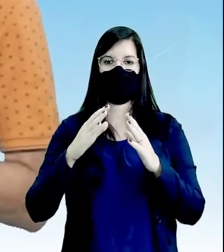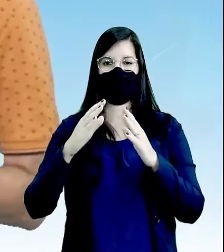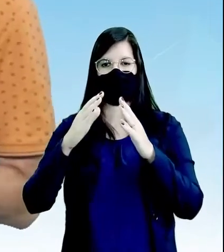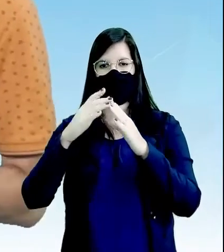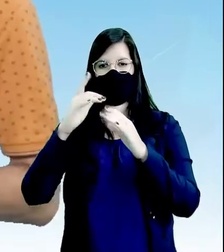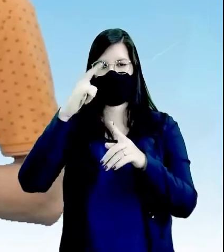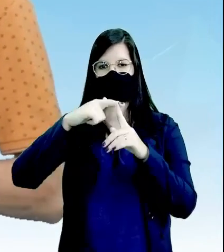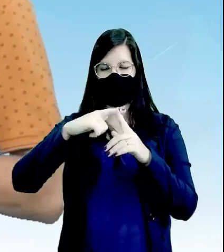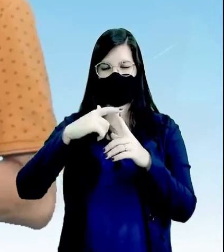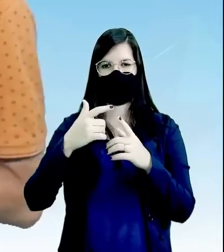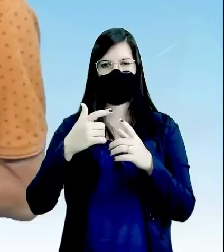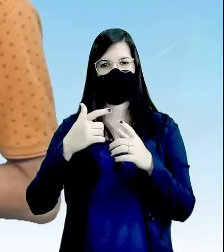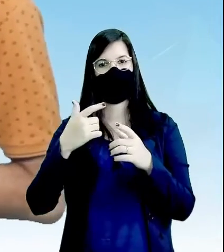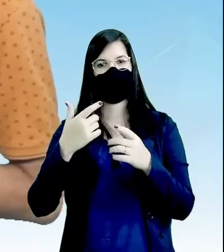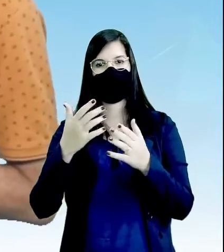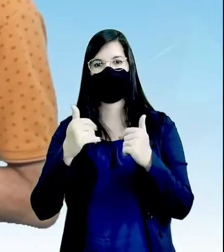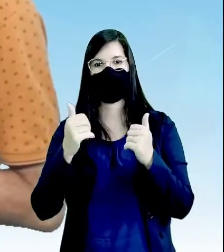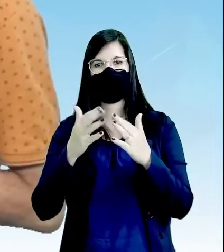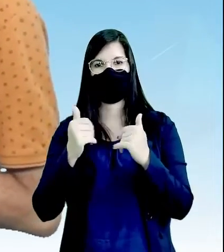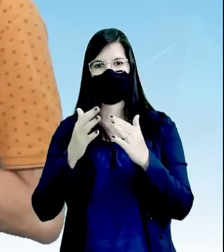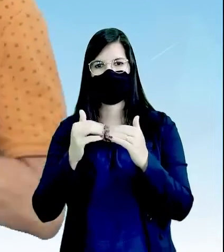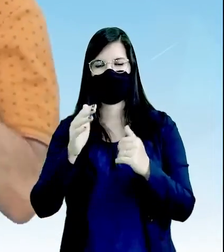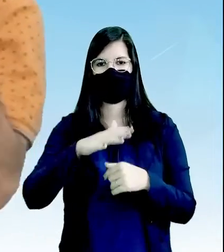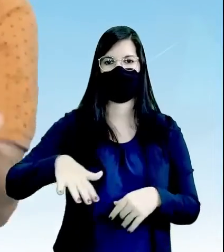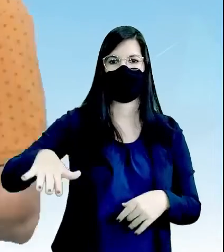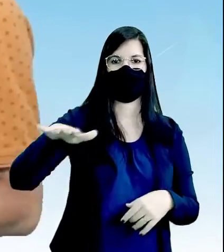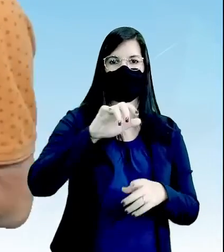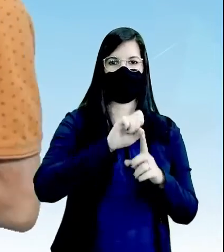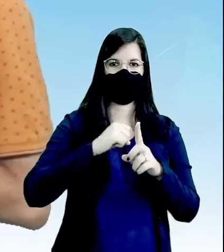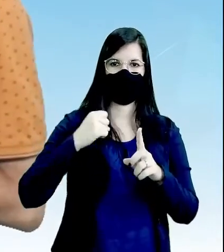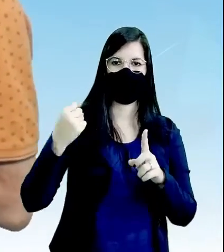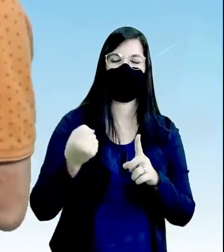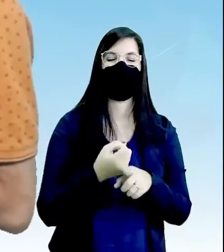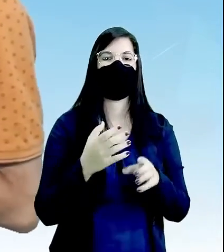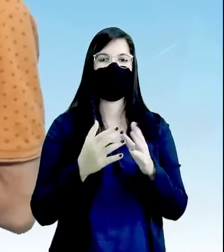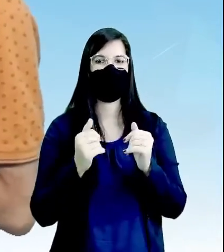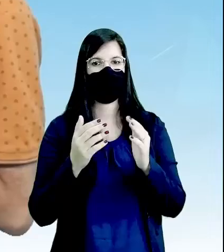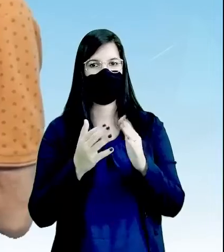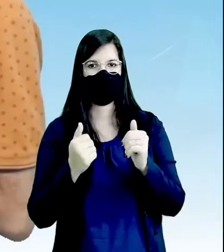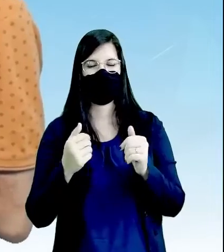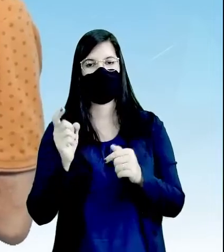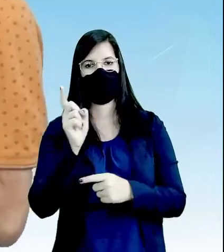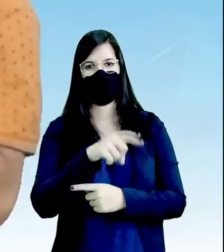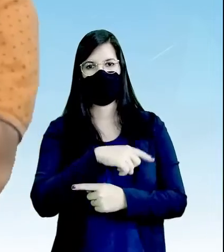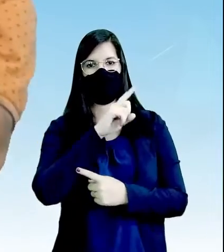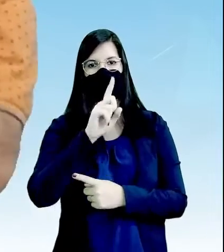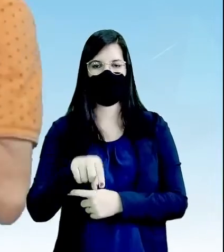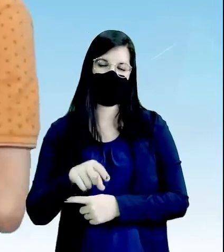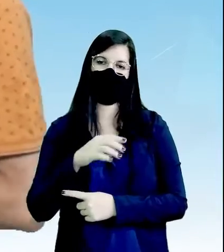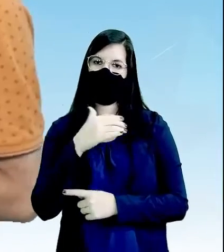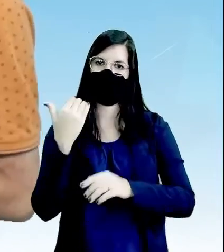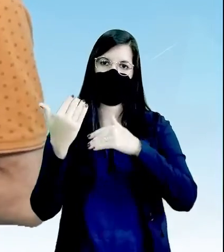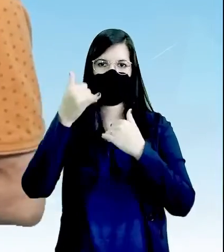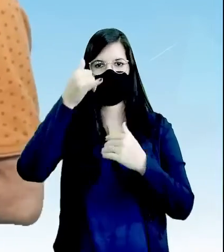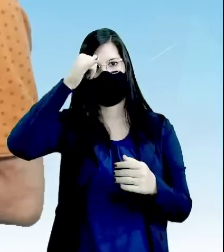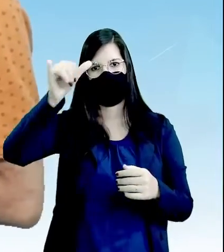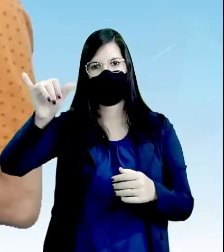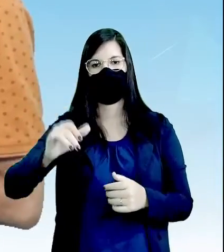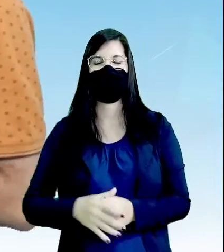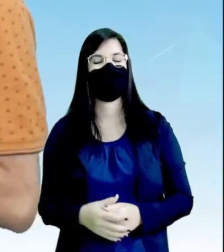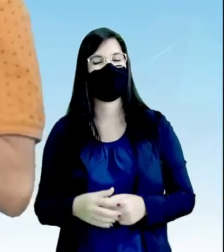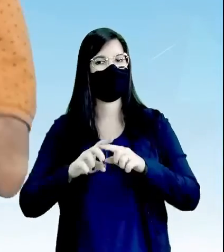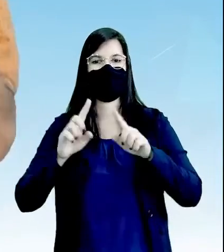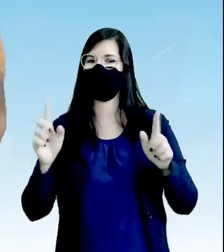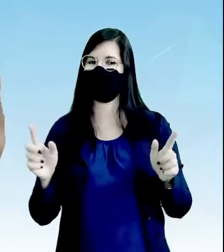recorreu, muitos setores da sociedade recorreram para não haver a morte dele, mas não teve